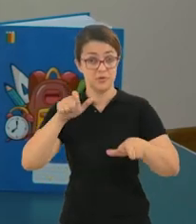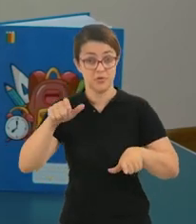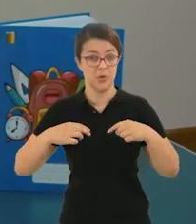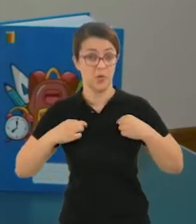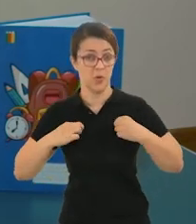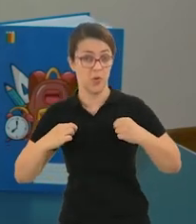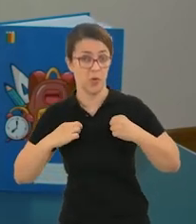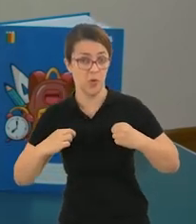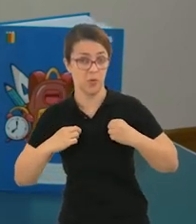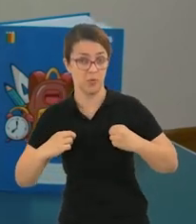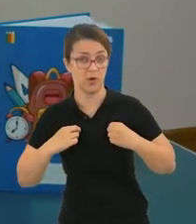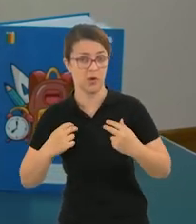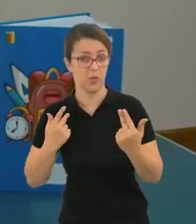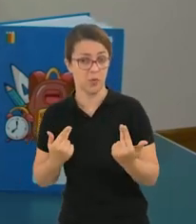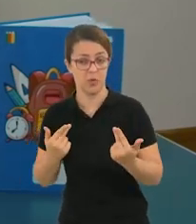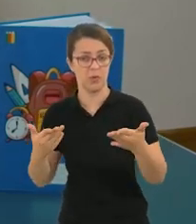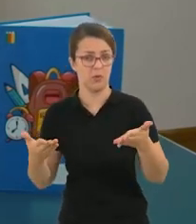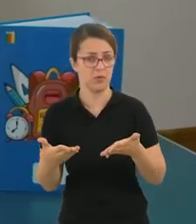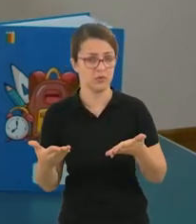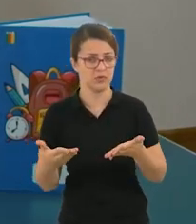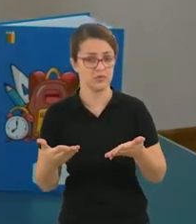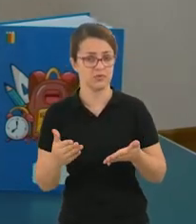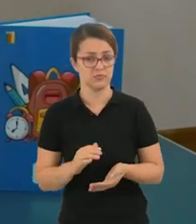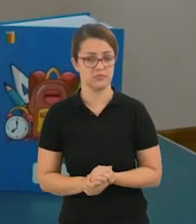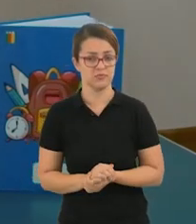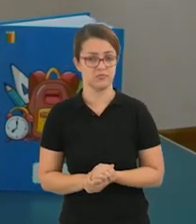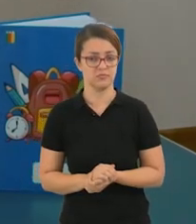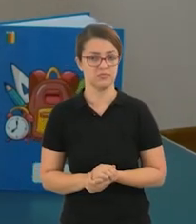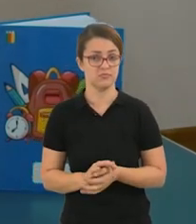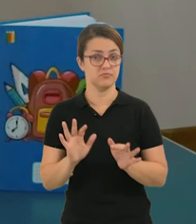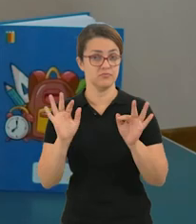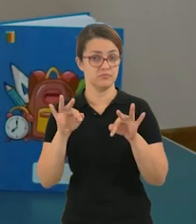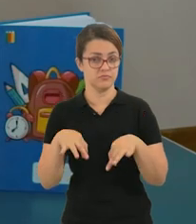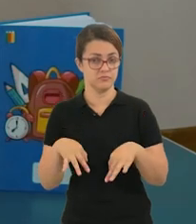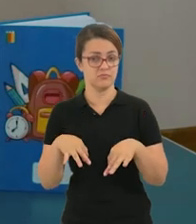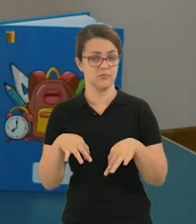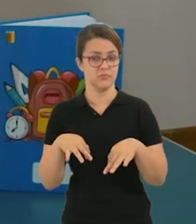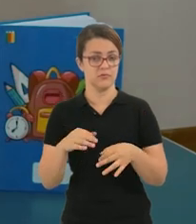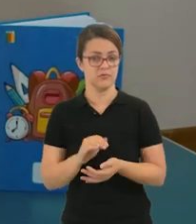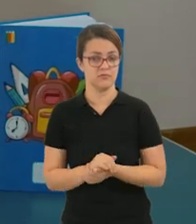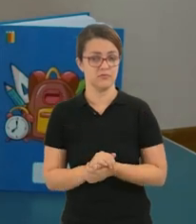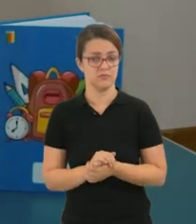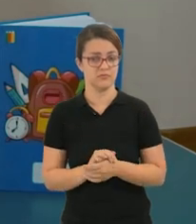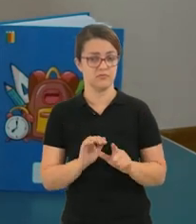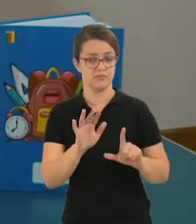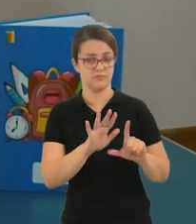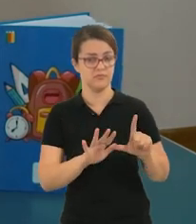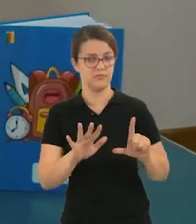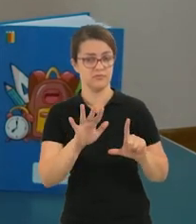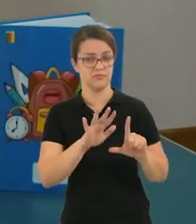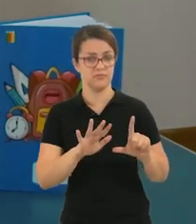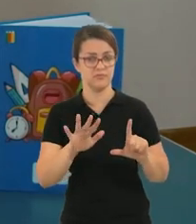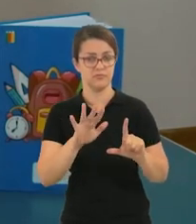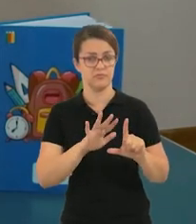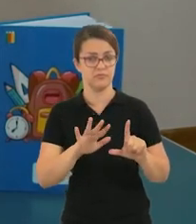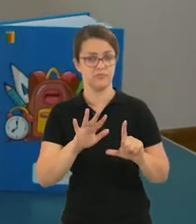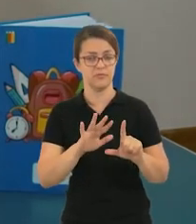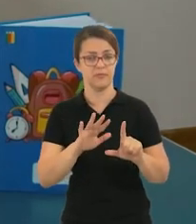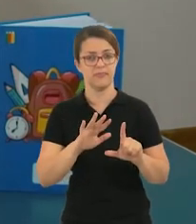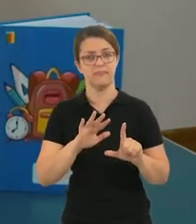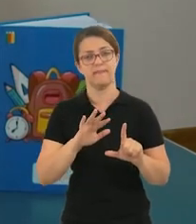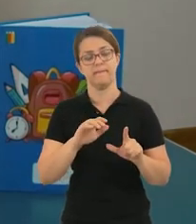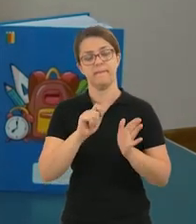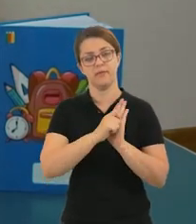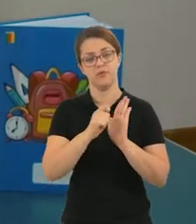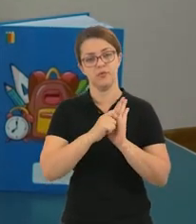se é igual como nós nos vestimos hoje. E aqui eu encerrei essa parte com a pintura